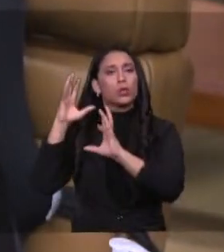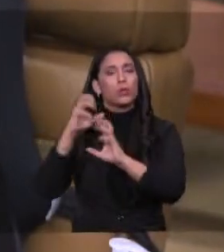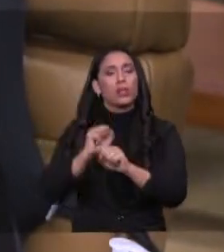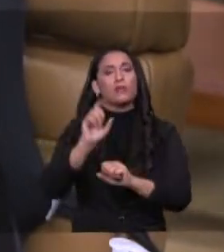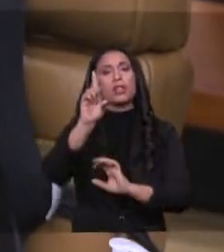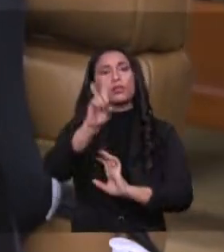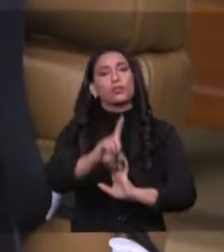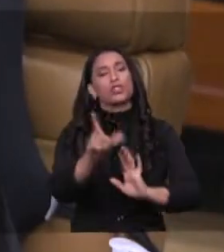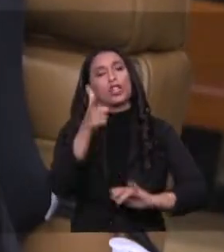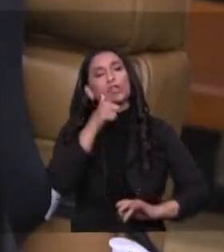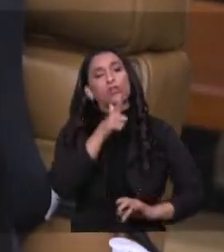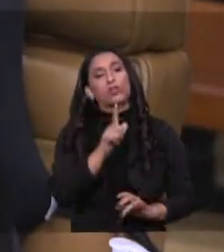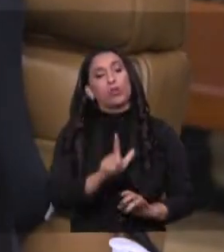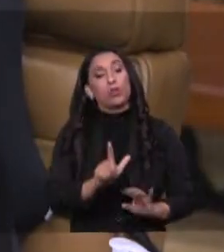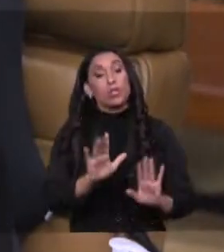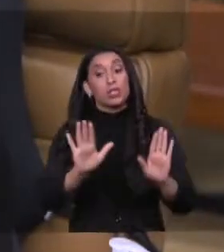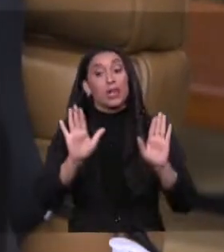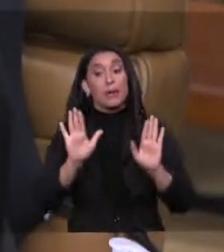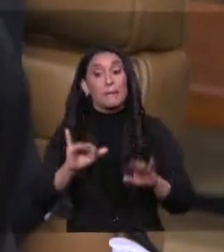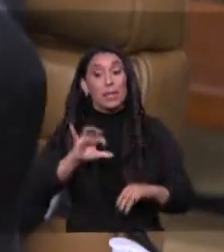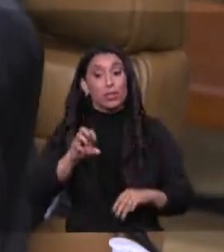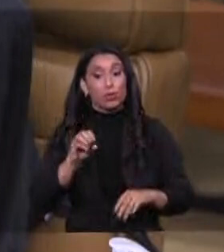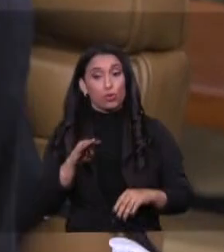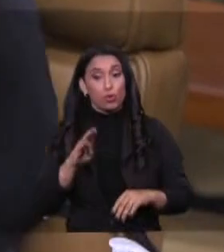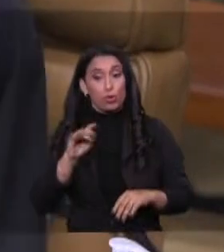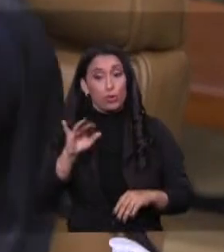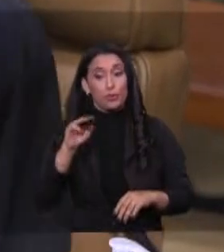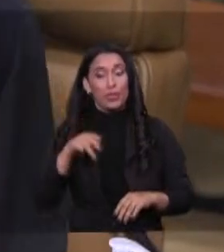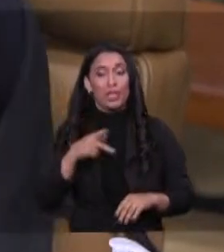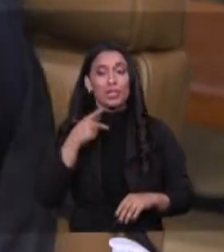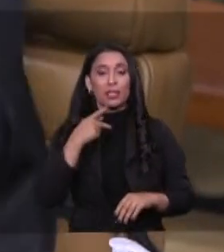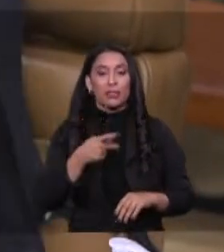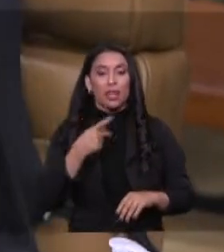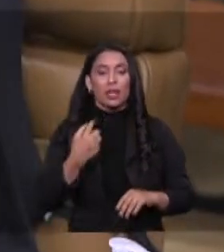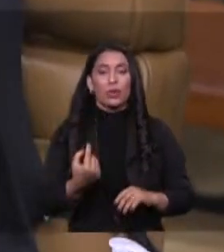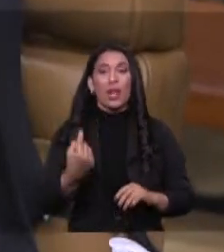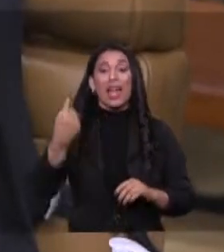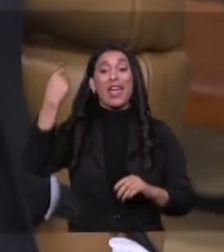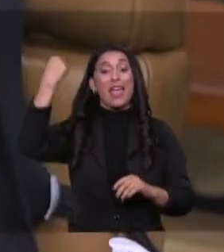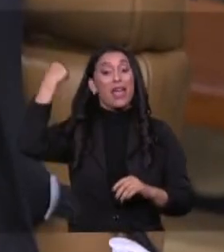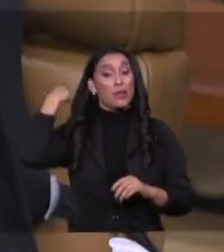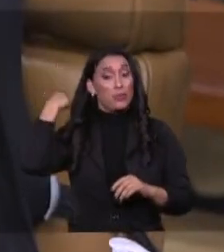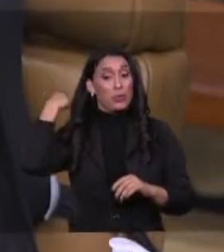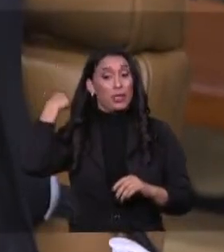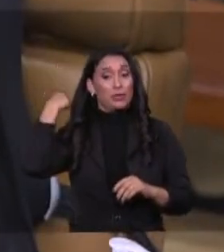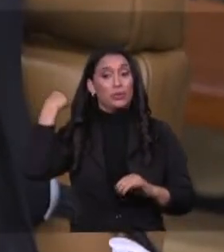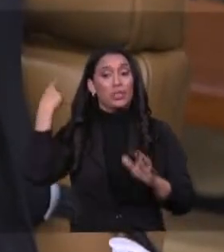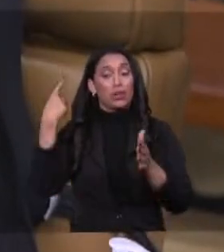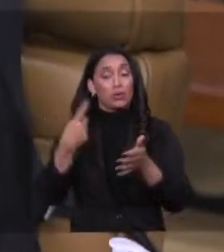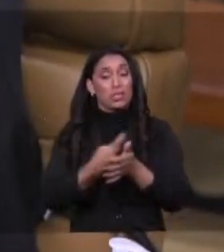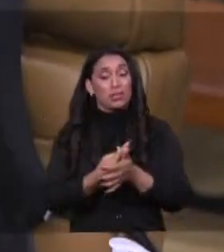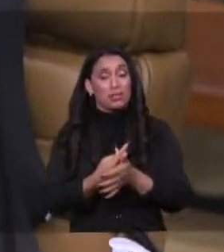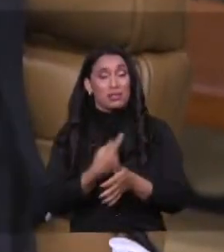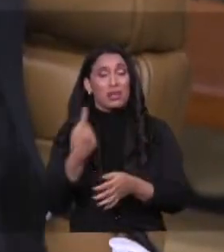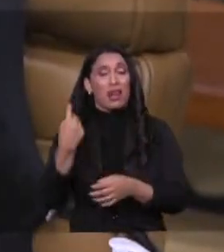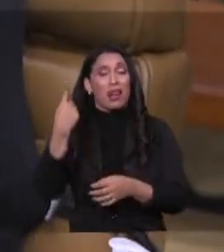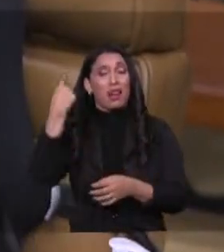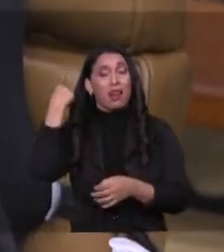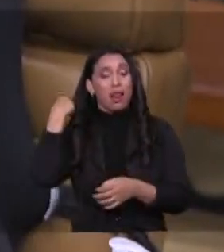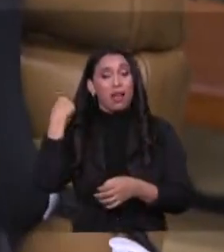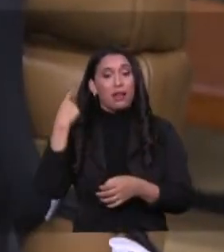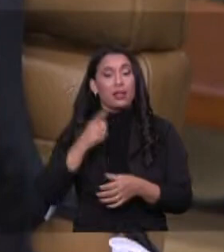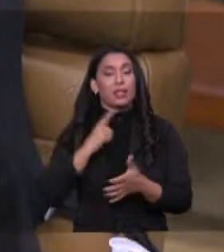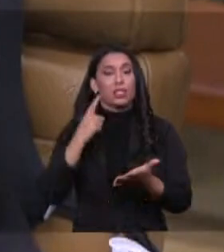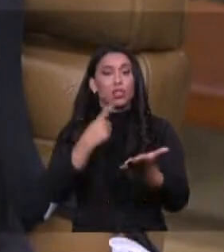conquista, mas ele o faz no contexto histórico daquela época, onde, fruto de